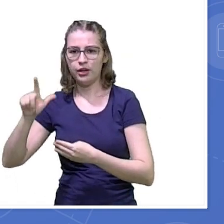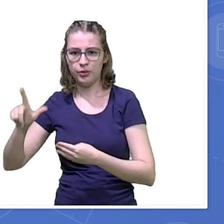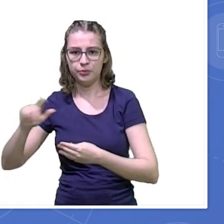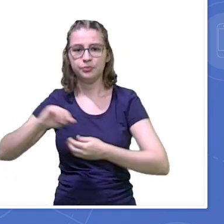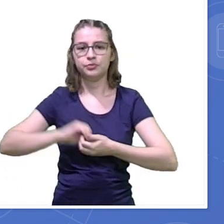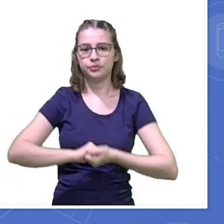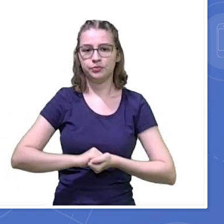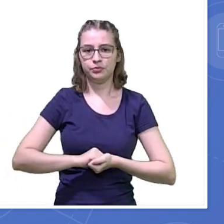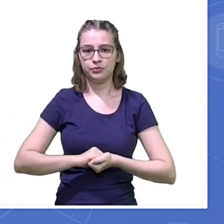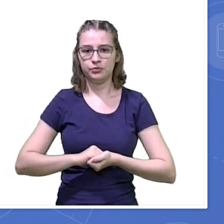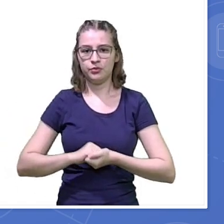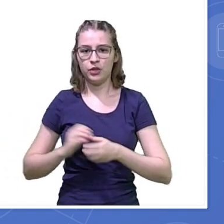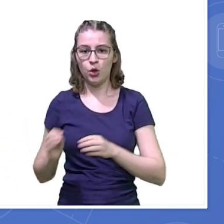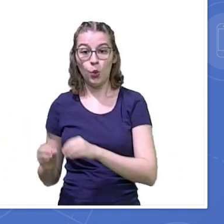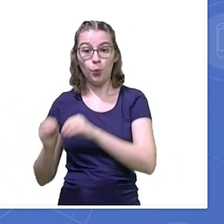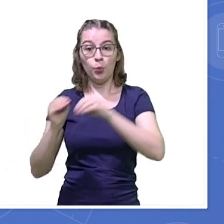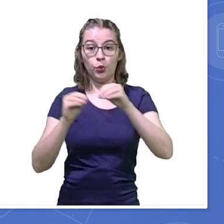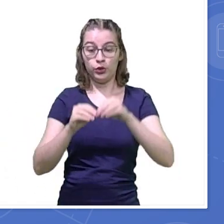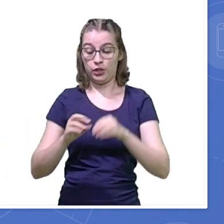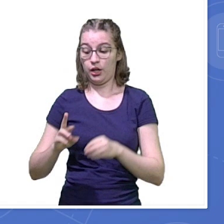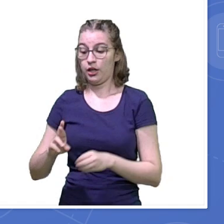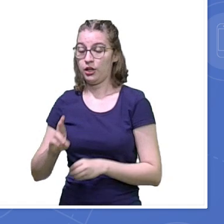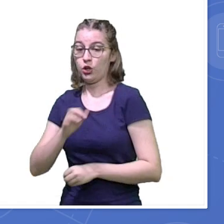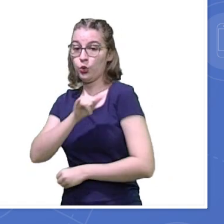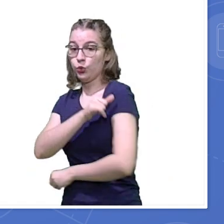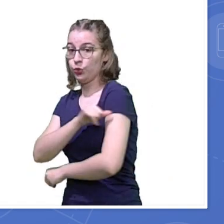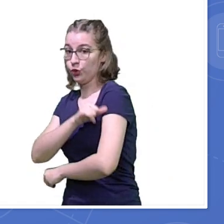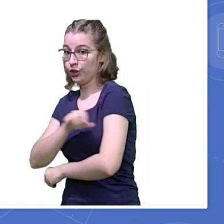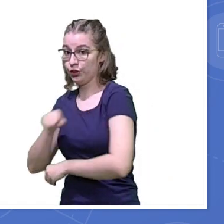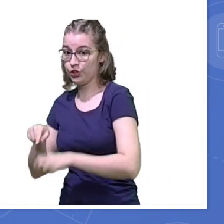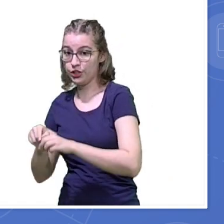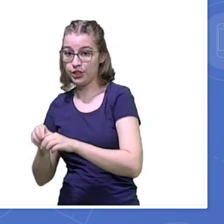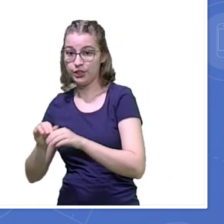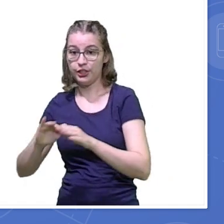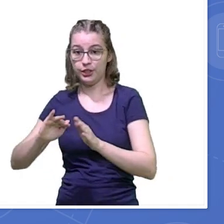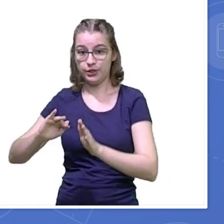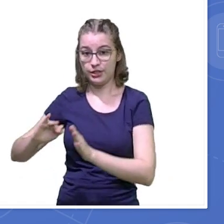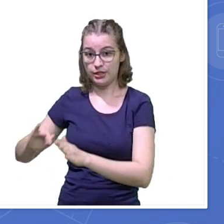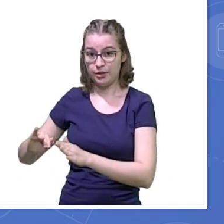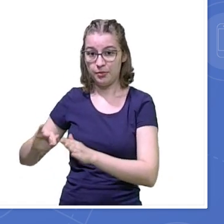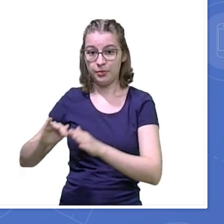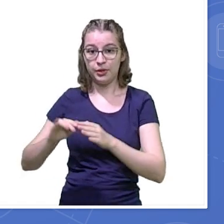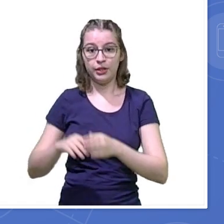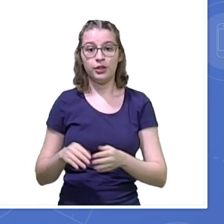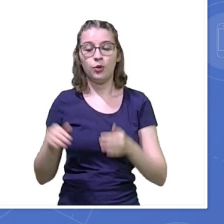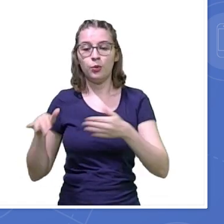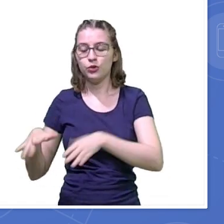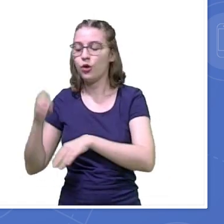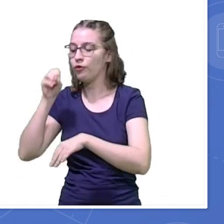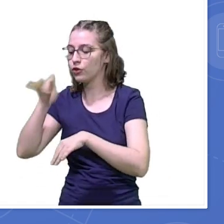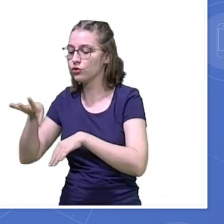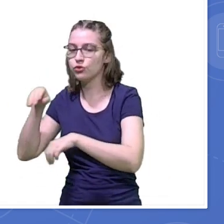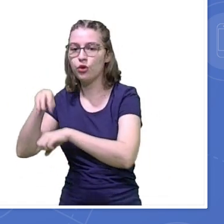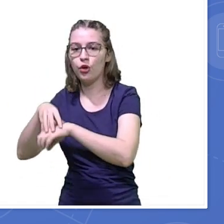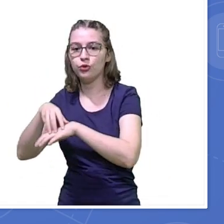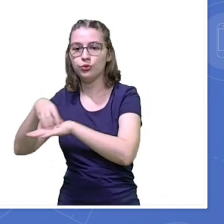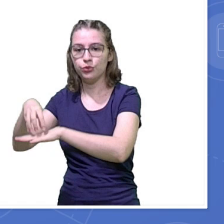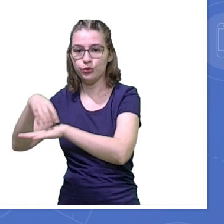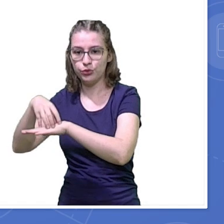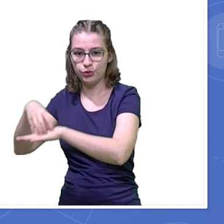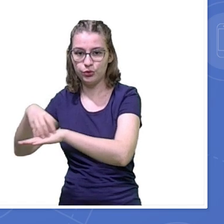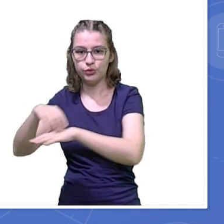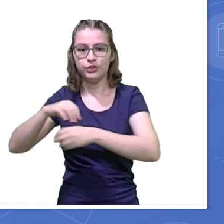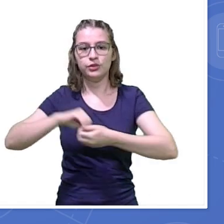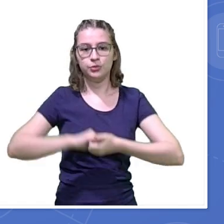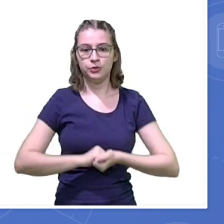funcionalismo público do Rio de Janeiro, permitindo que a cidade tivesse mais espaços para acolher os turistas. Ou letra D, tornar a